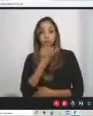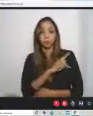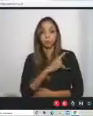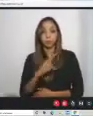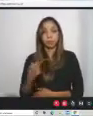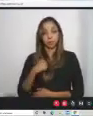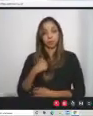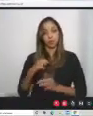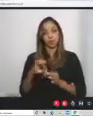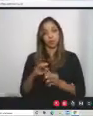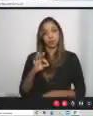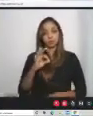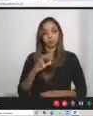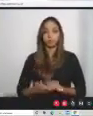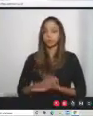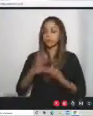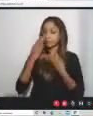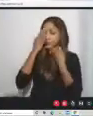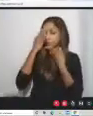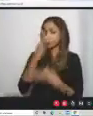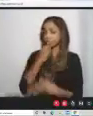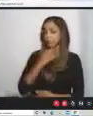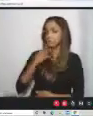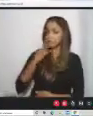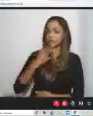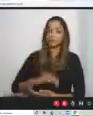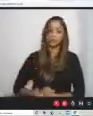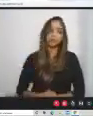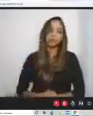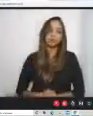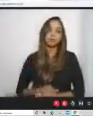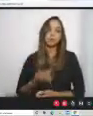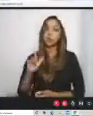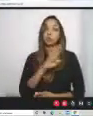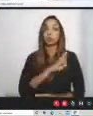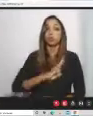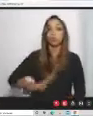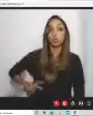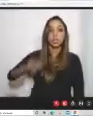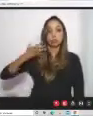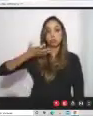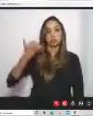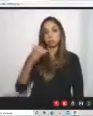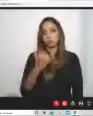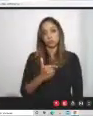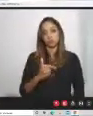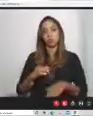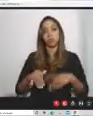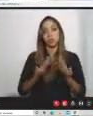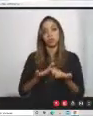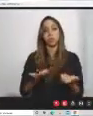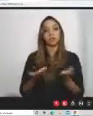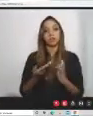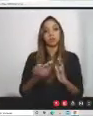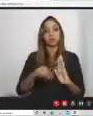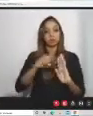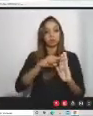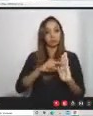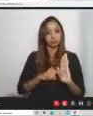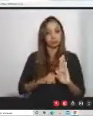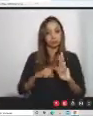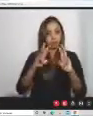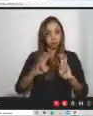Agradeço a vereadora Fativã. Não temos mais vereadores inscritos para usar a tribuna. Passaremos à ordem do dia. Solicito ao secretário Vavá